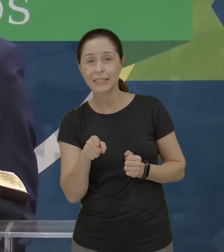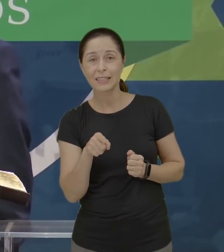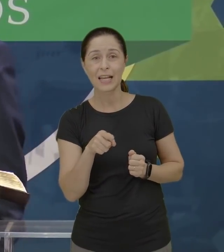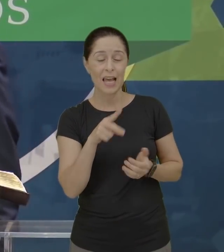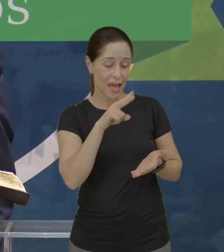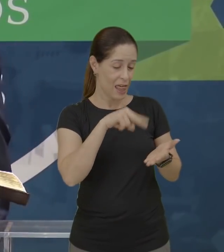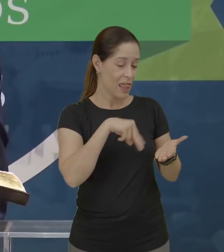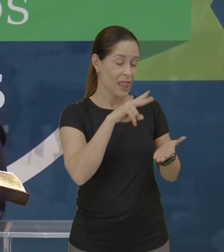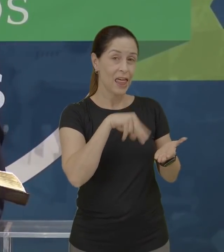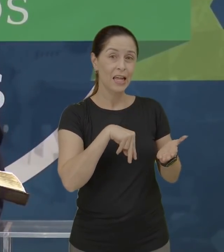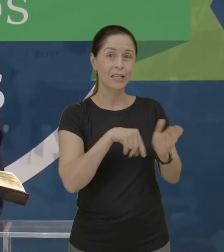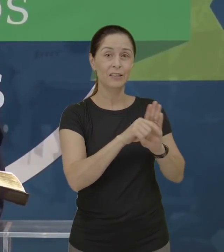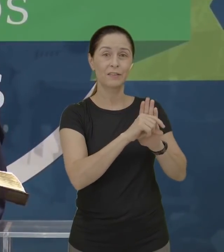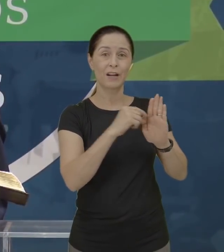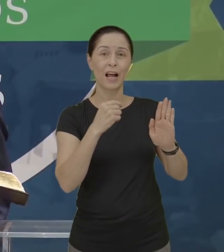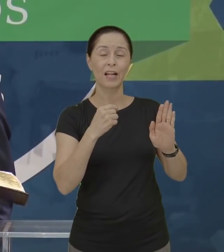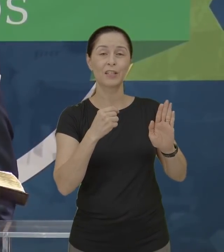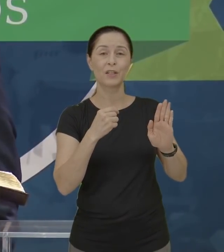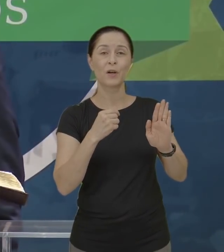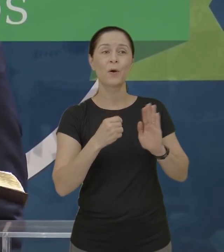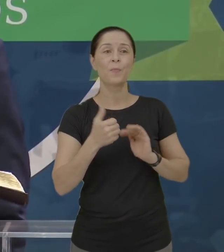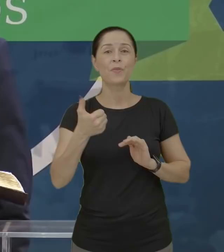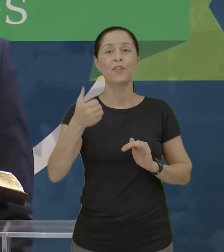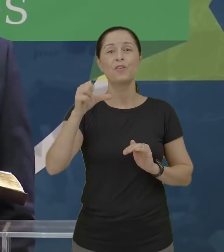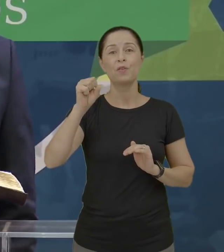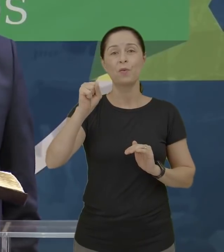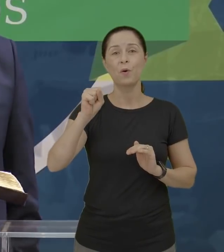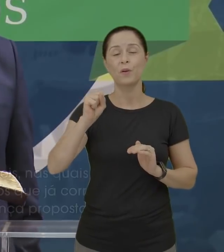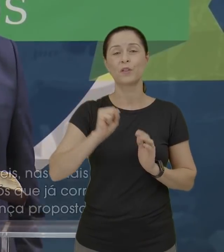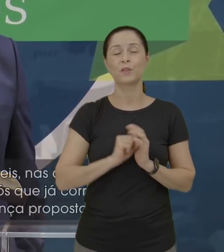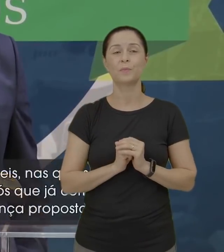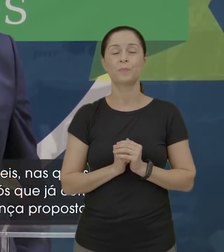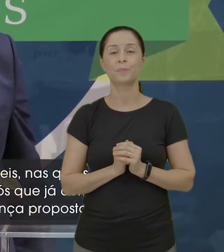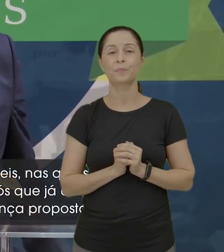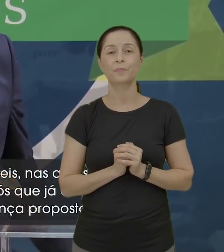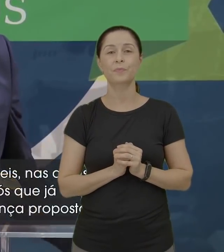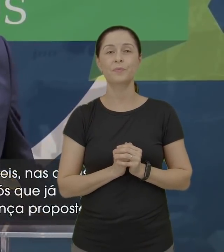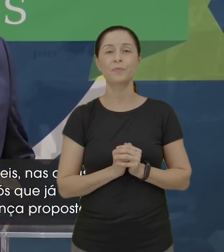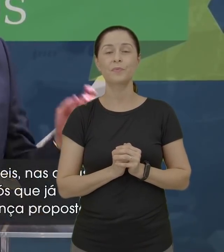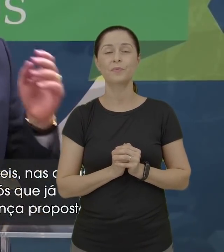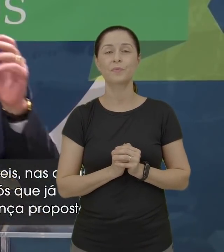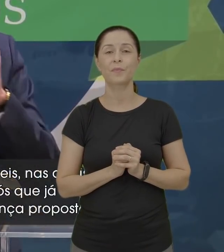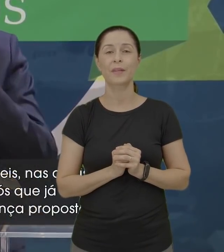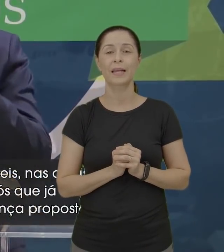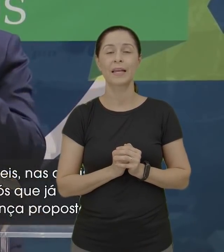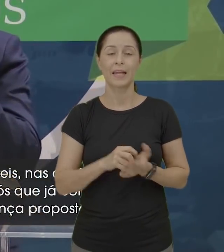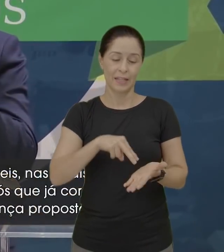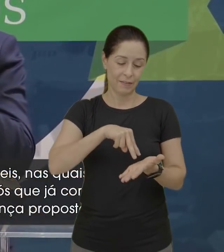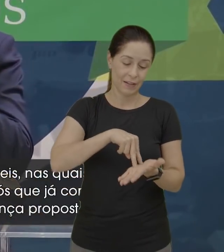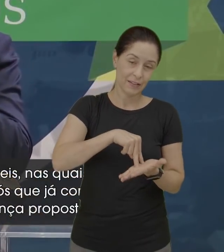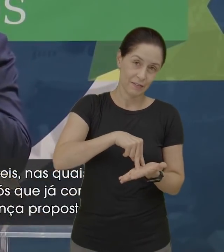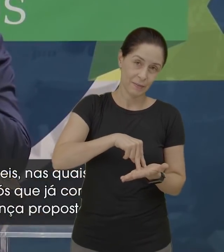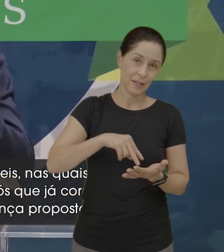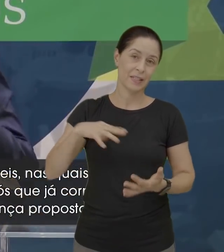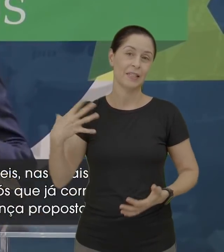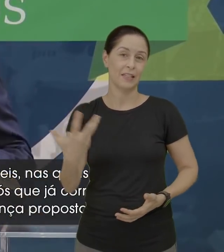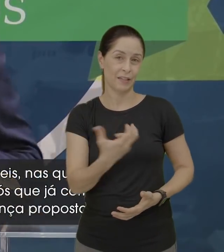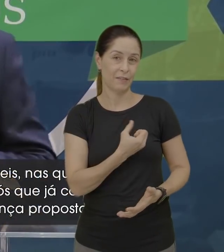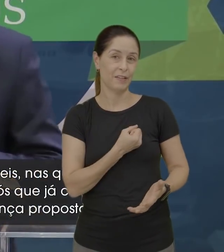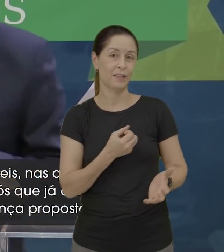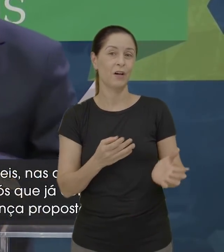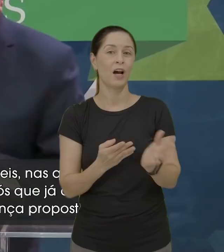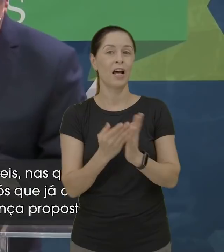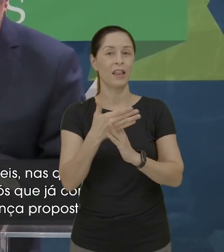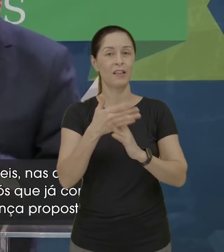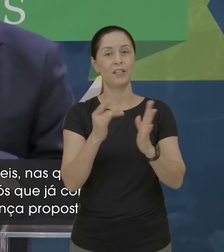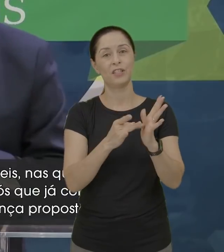3 ilustrações eloquentes para nos falar da nossa segurança da salvação em Cristo Jesus. Primeiro,